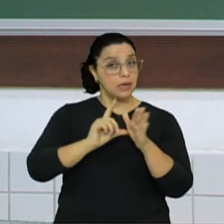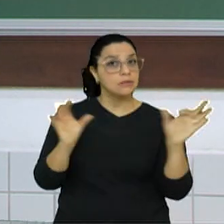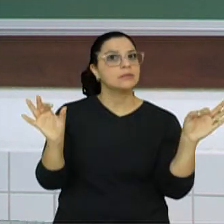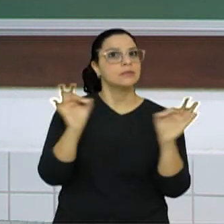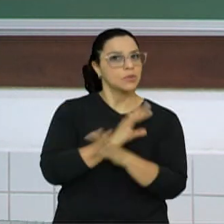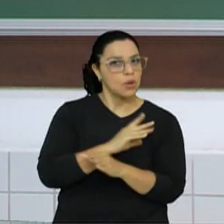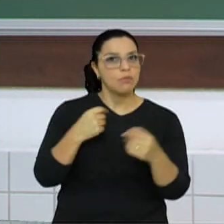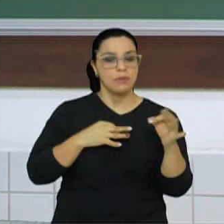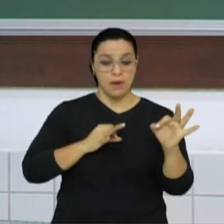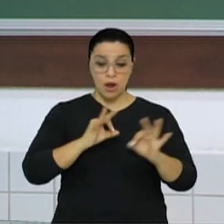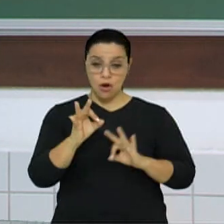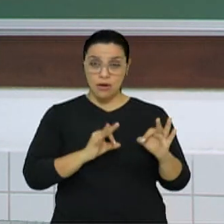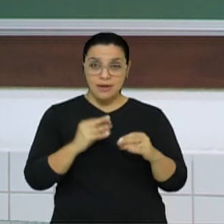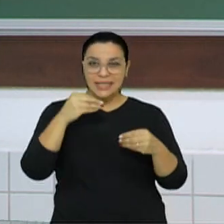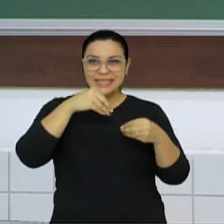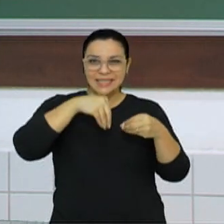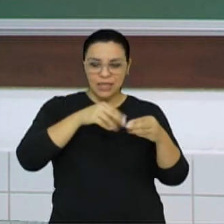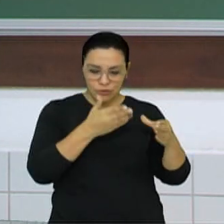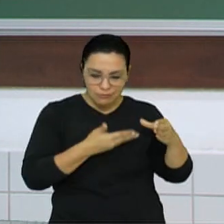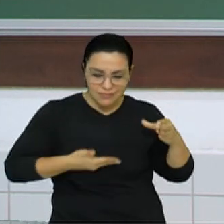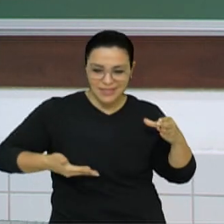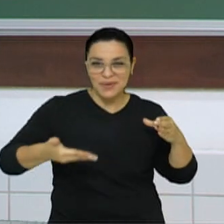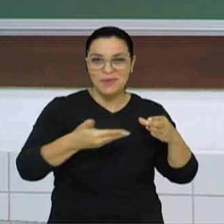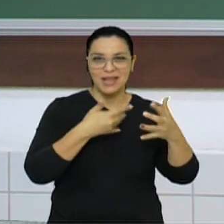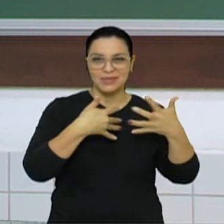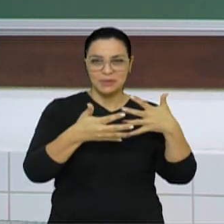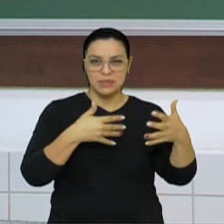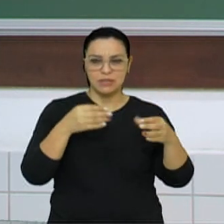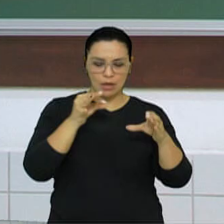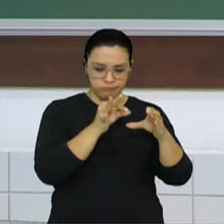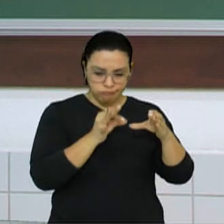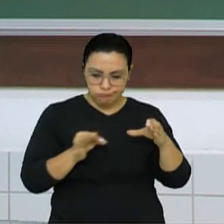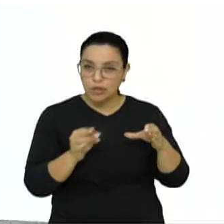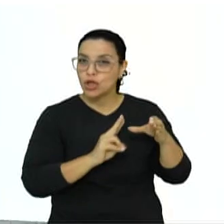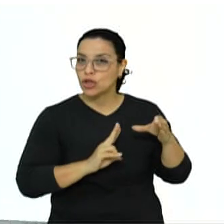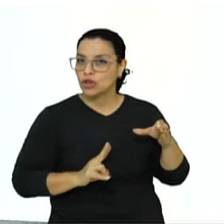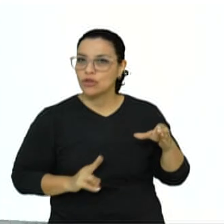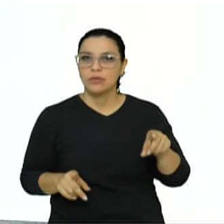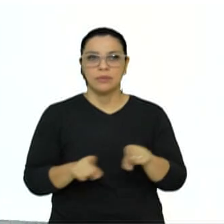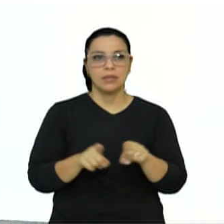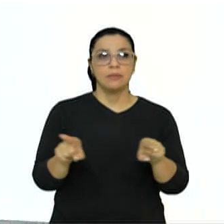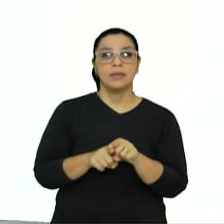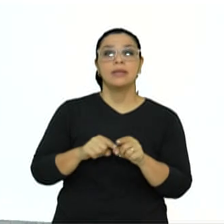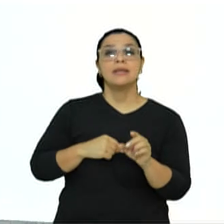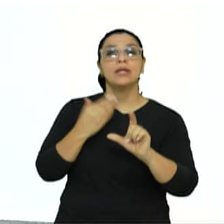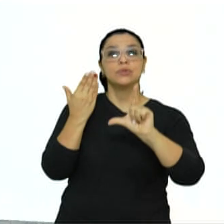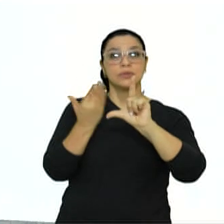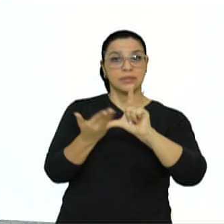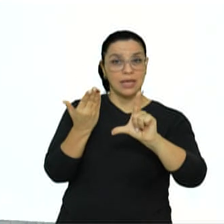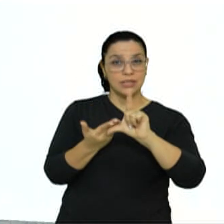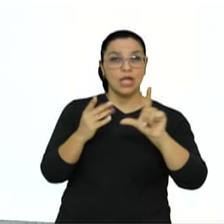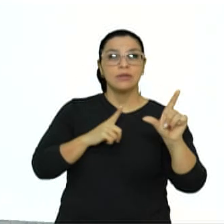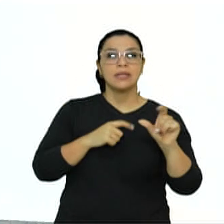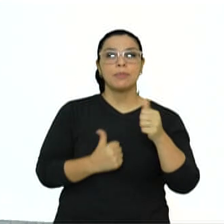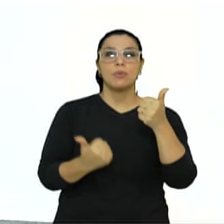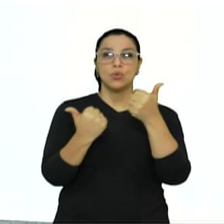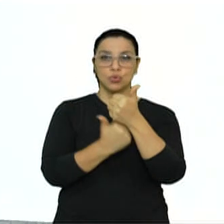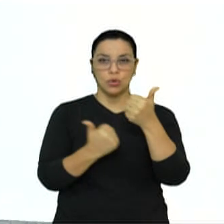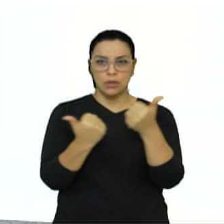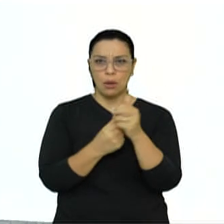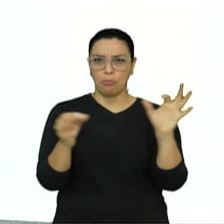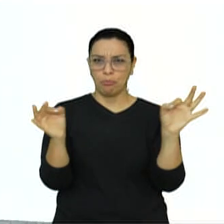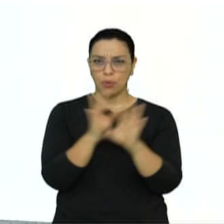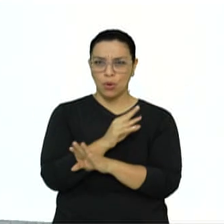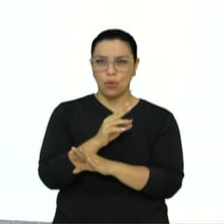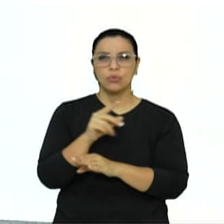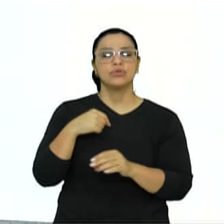pronto ali para você poder fazer depois por conta mesmo, né? E lá no Google Classroom, gente, vai ter um tutorial que a gente preparou,